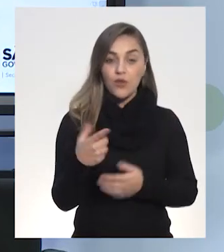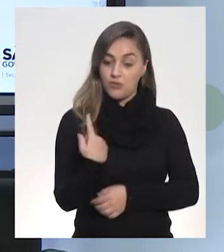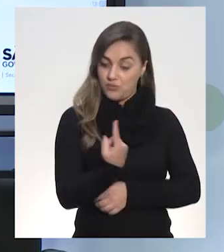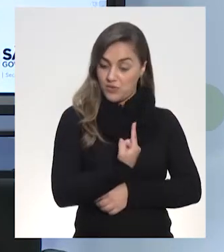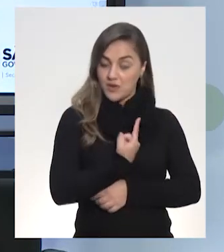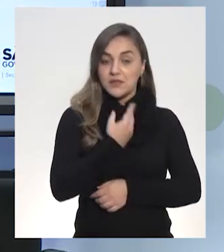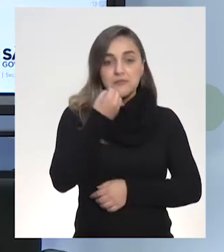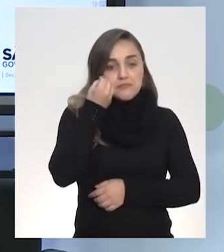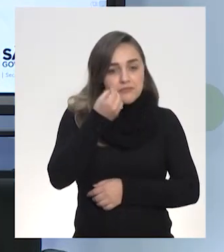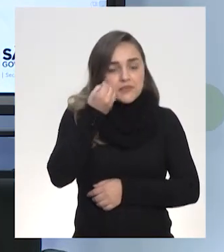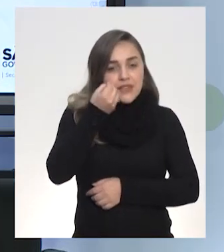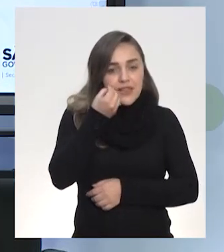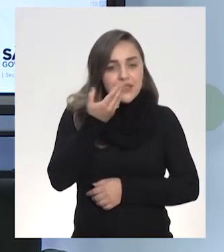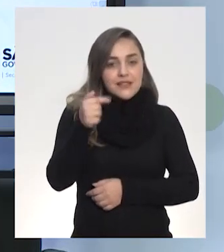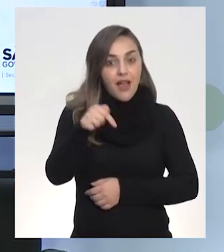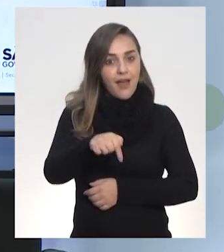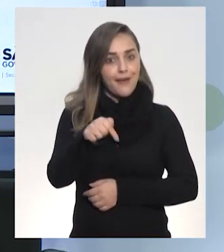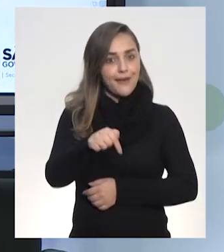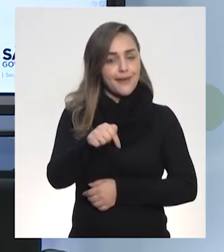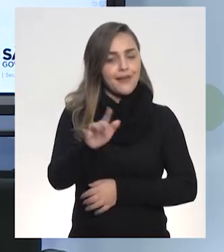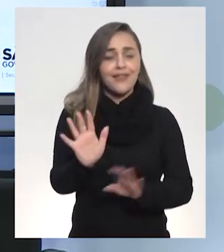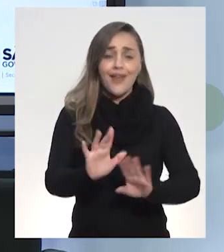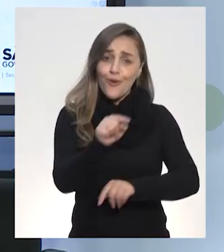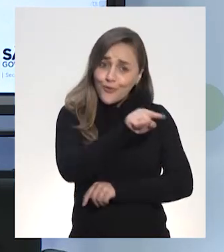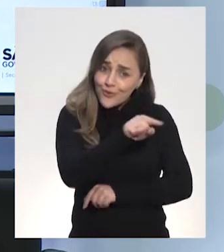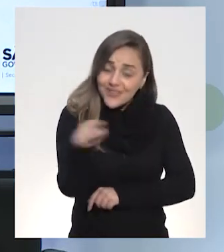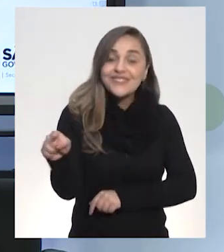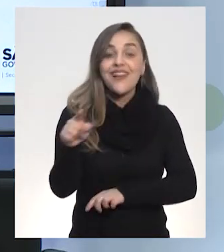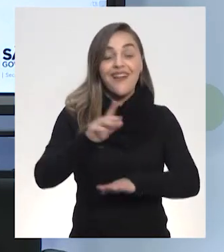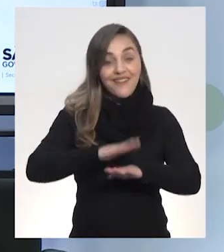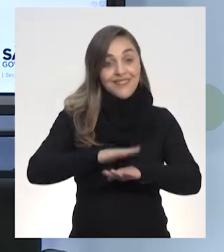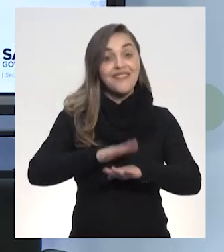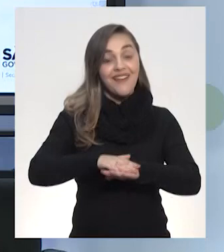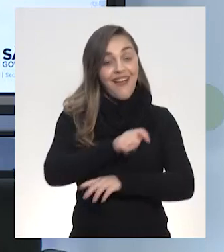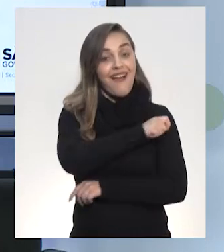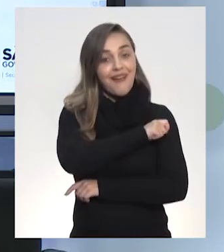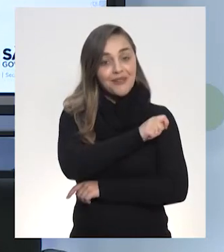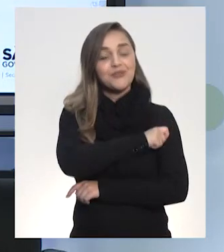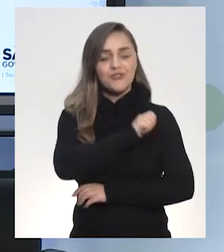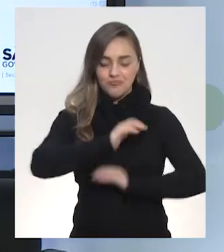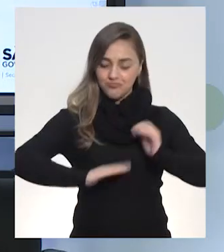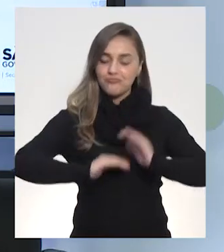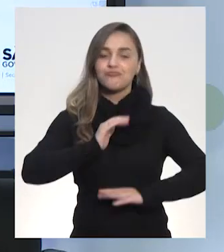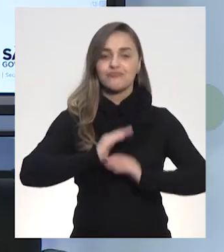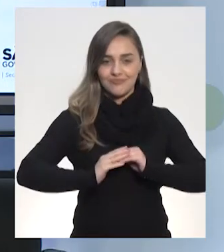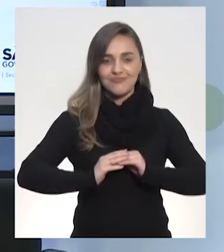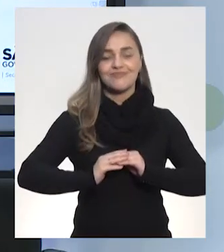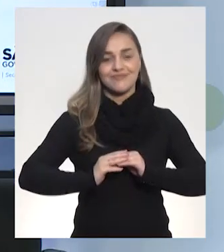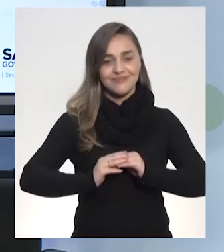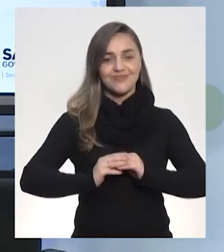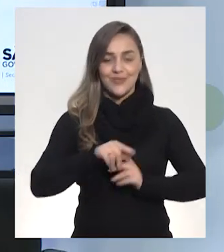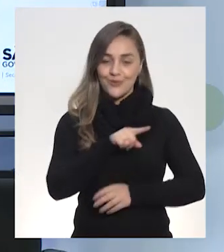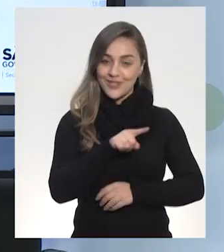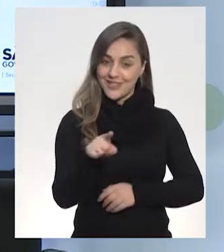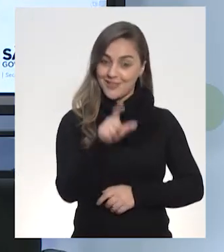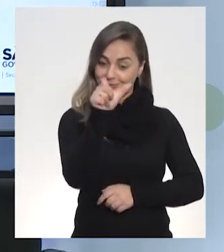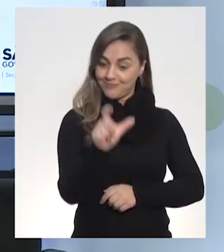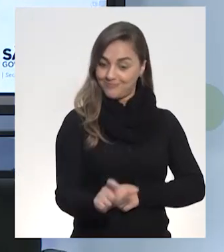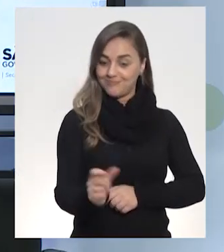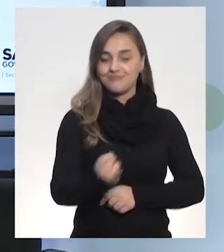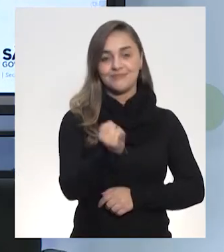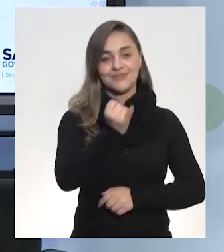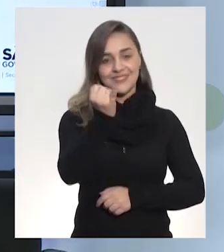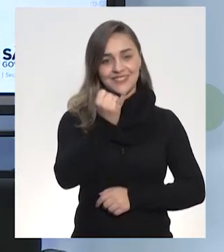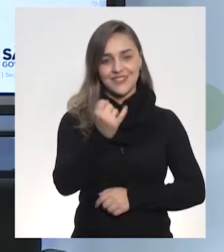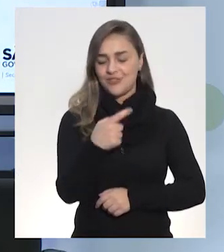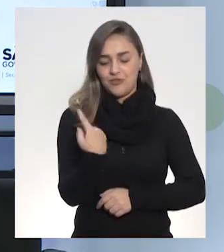mas a ideia é que os alunos façam experimentos, que a gente quer que os alunos sejam ativos, né? A gente quer que os alunos sejam os protagonistas, né? Não o professor